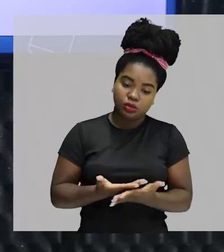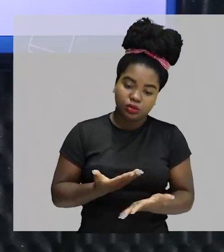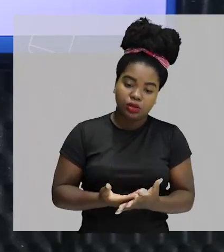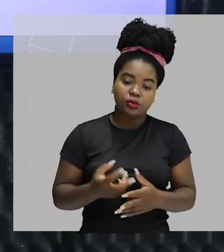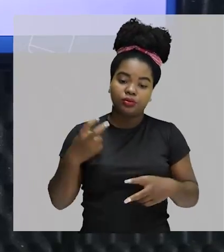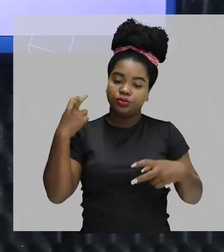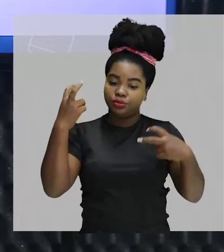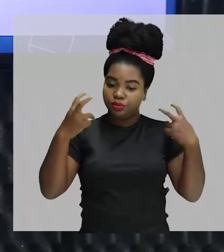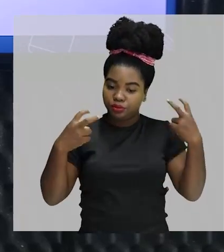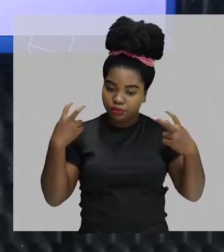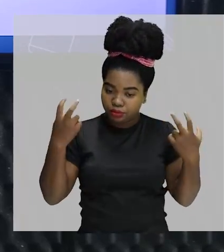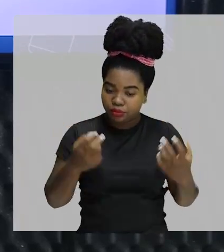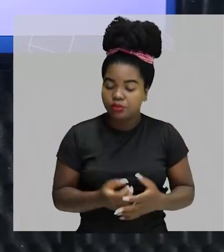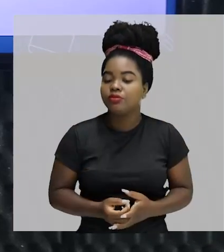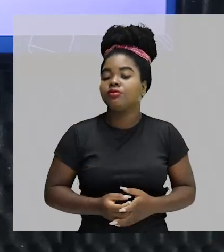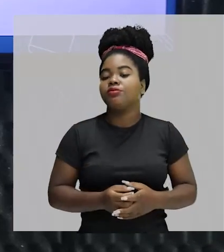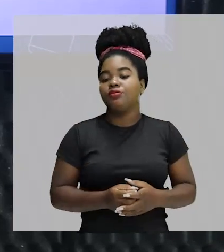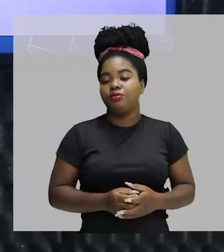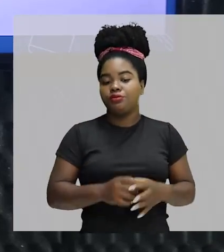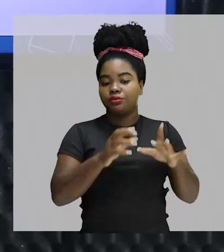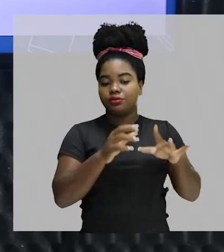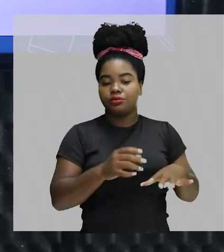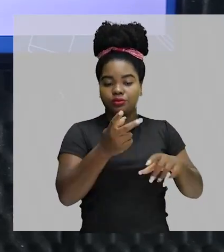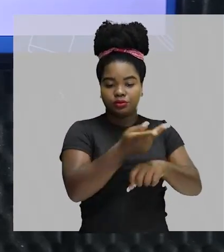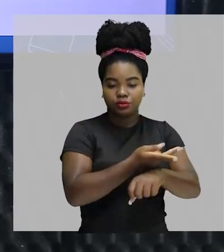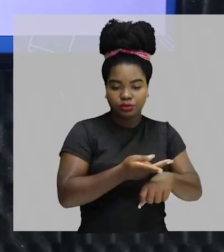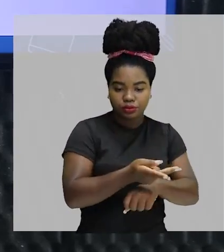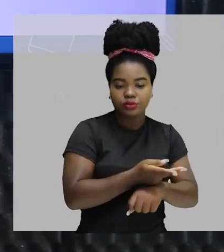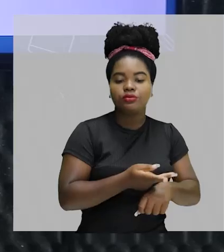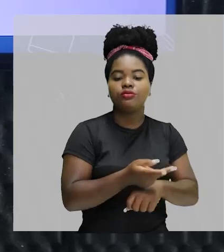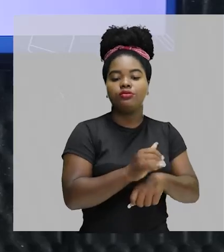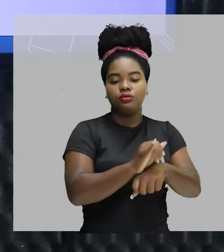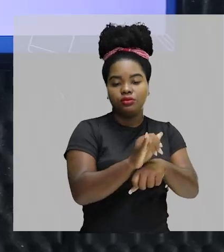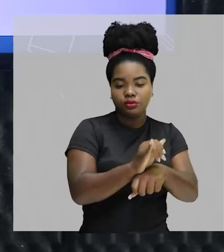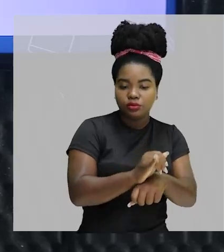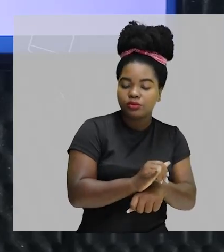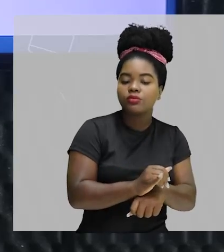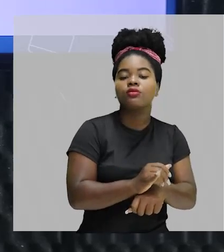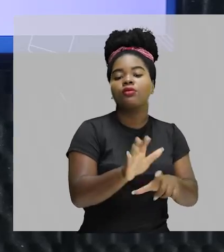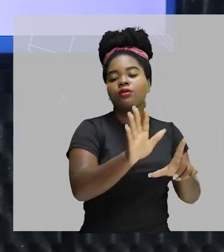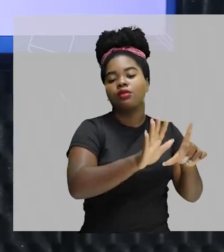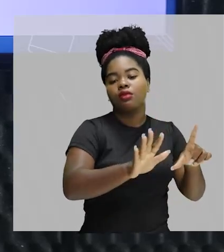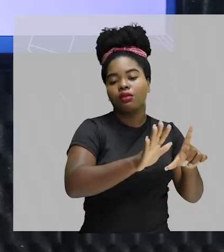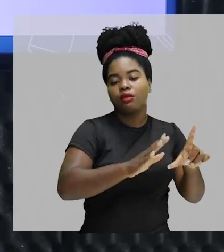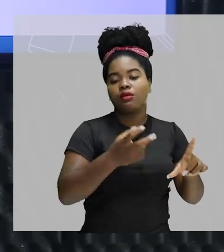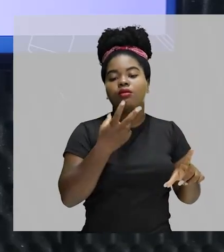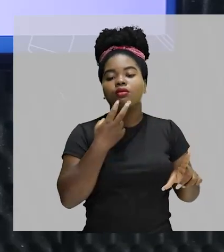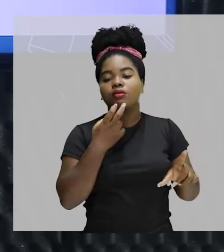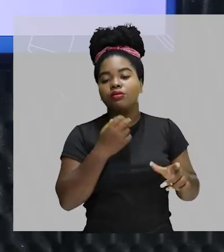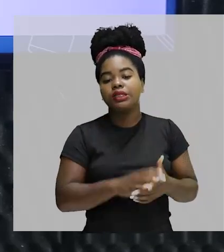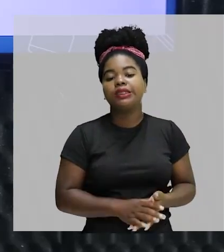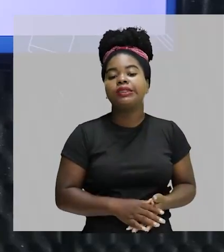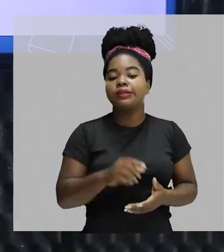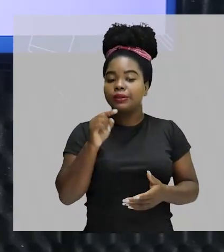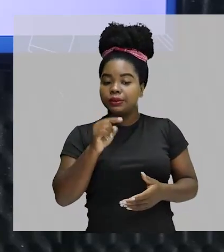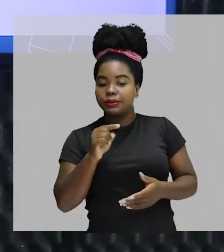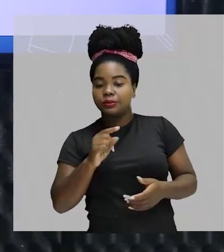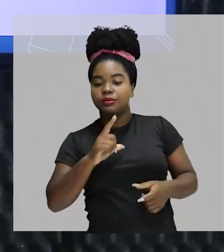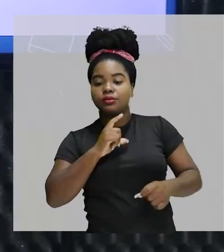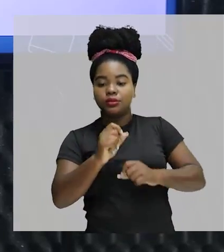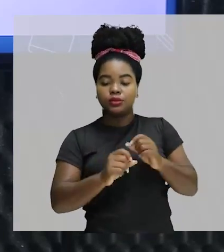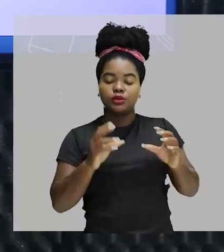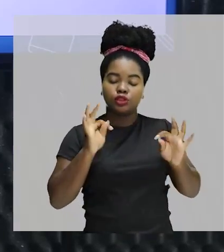te preocupa, basta você ir lá no nosso canal do YouTube, Plataforma Gonçalves Dias, e lá você vai ter acesso a todo esse